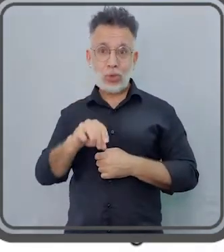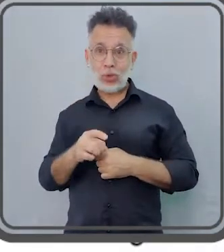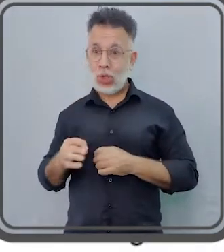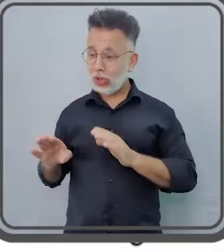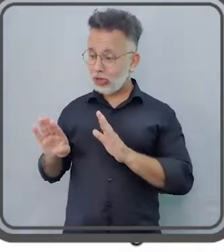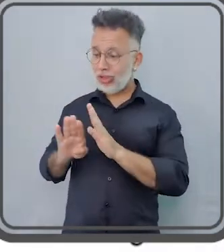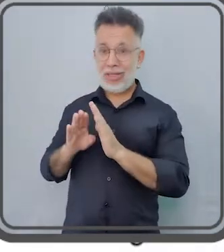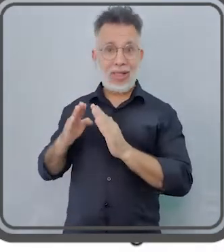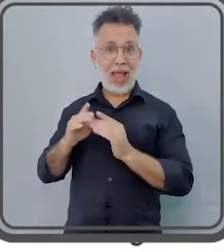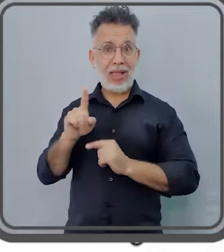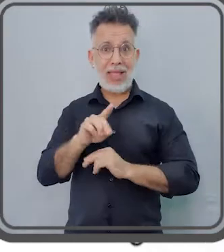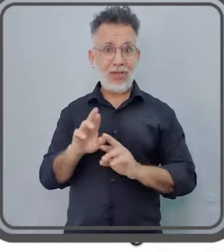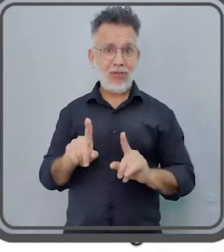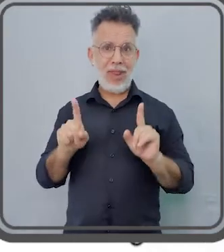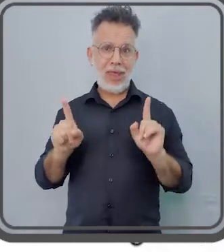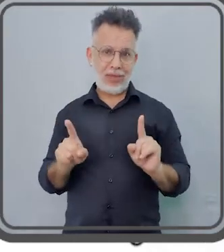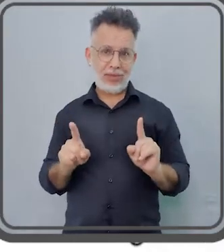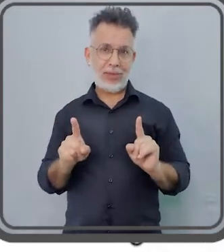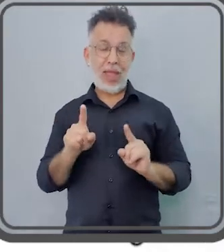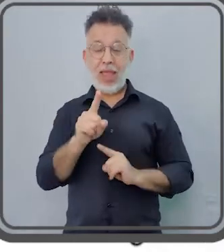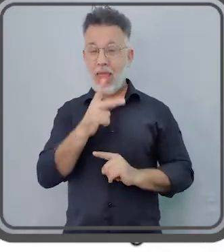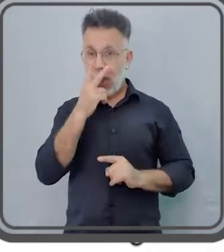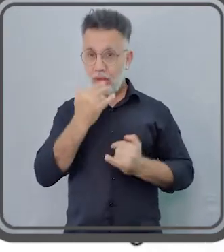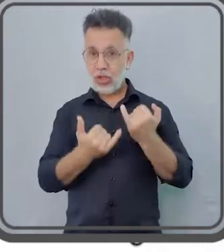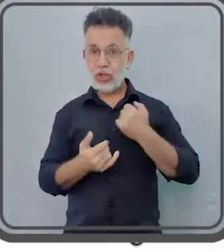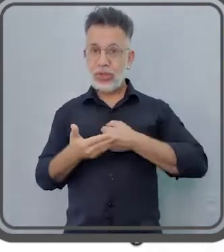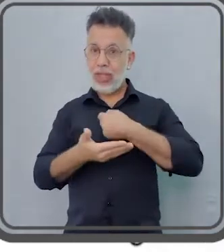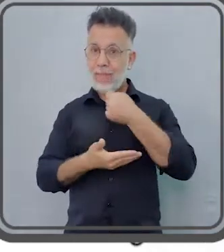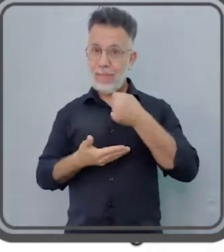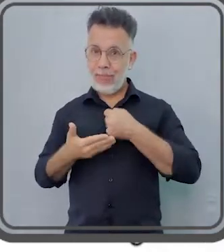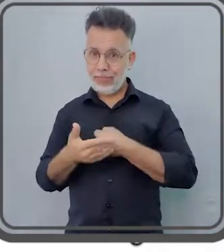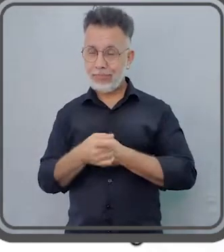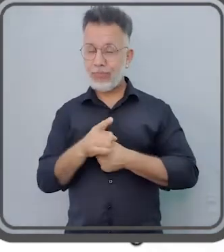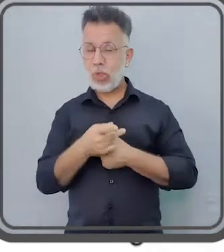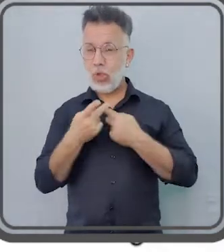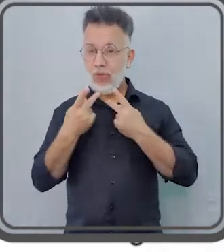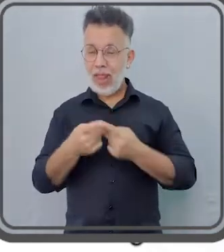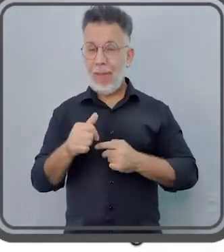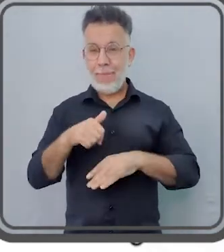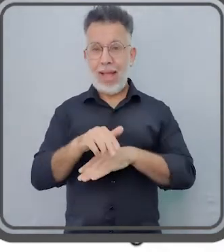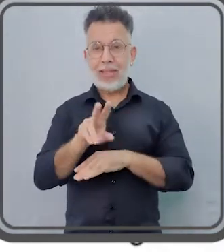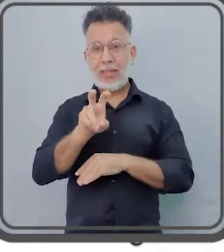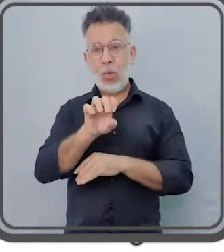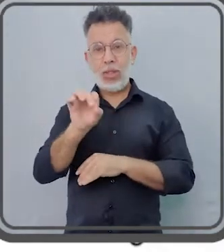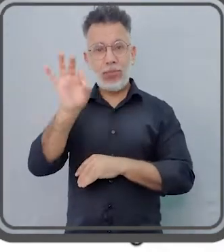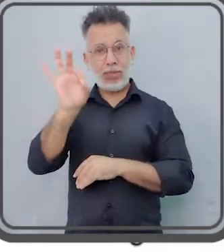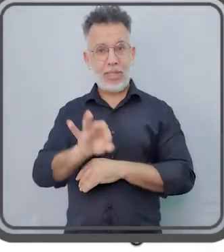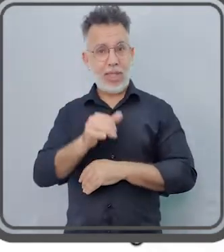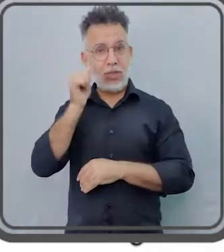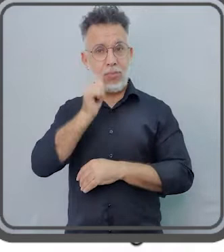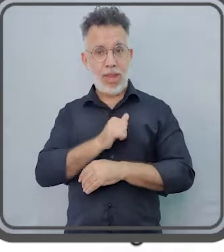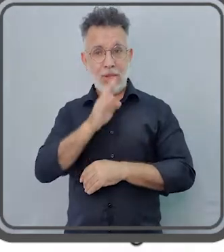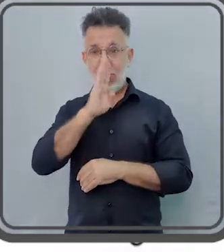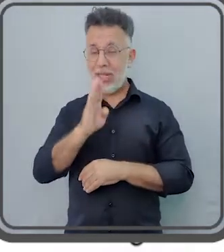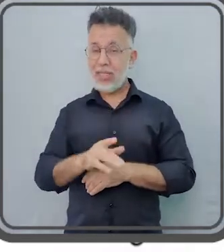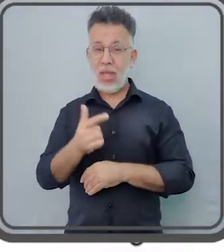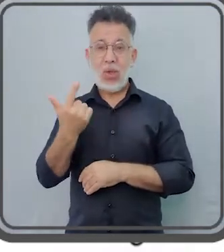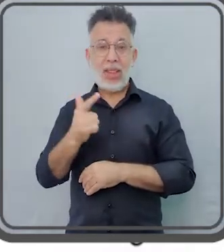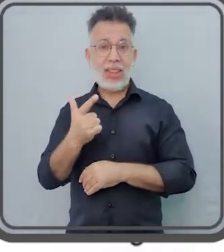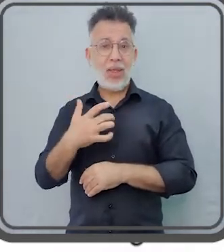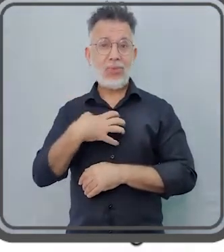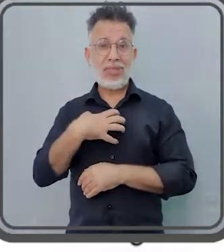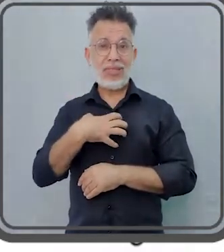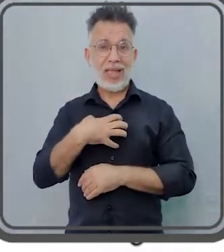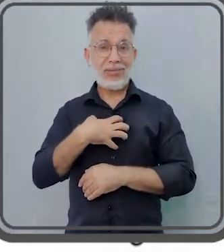E eu acho que o que embasa isso que eu estou falando é que mais de 50% das mulheres do Brasil não sentem prazer durante a relação sexual. Então, de fato,